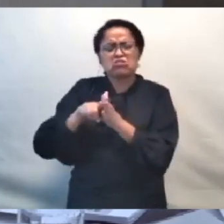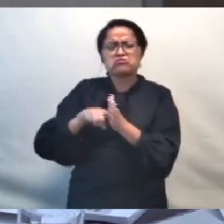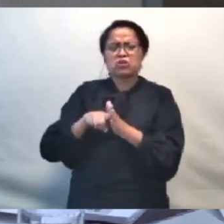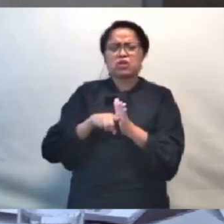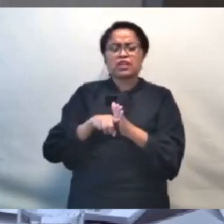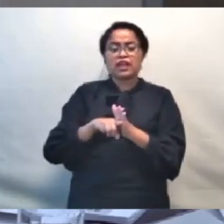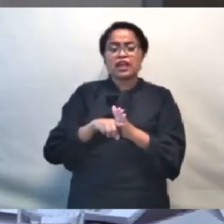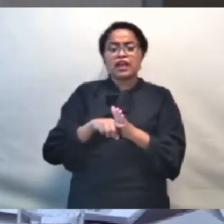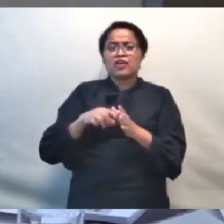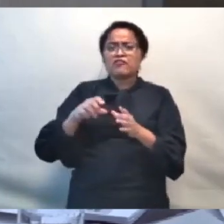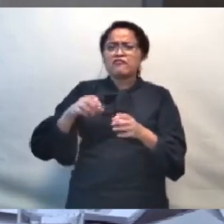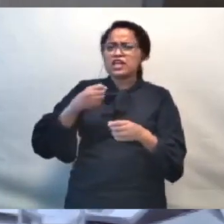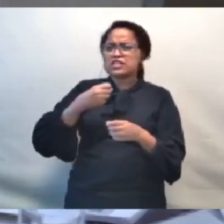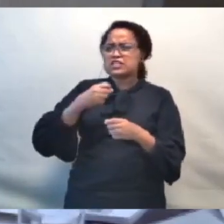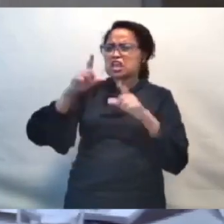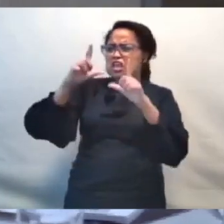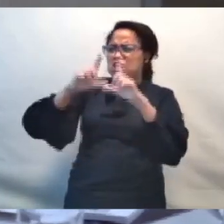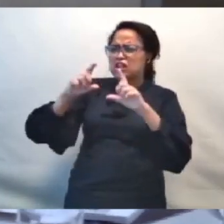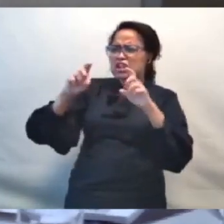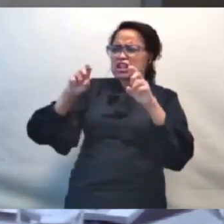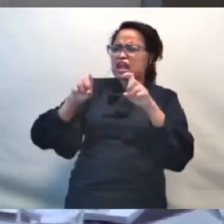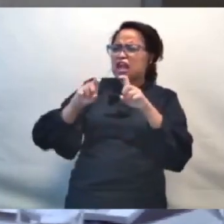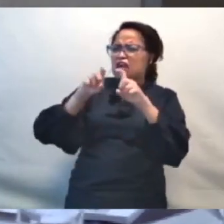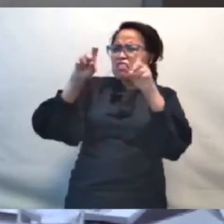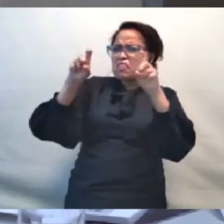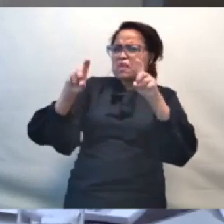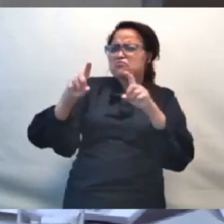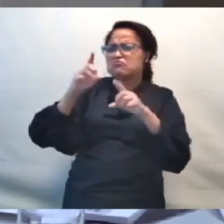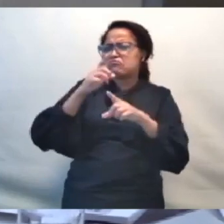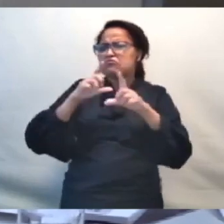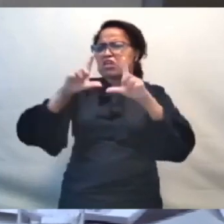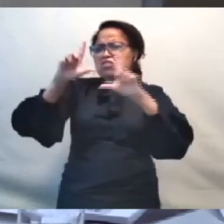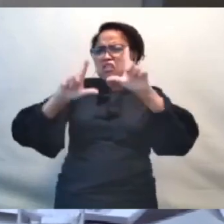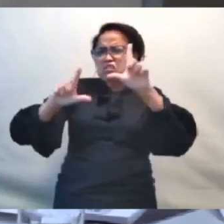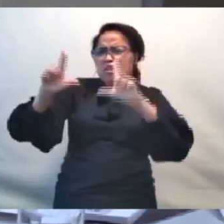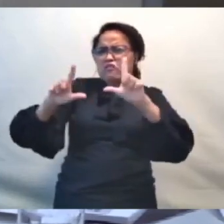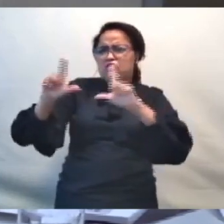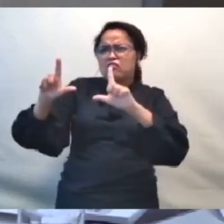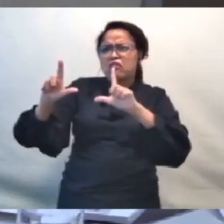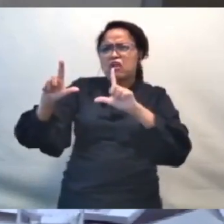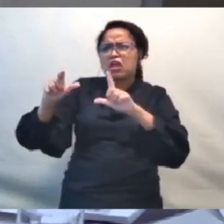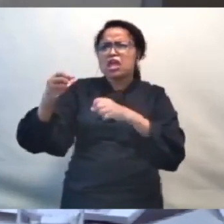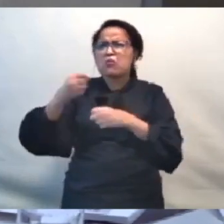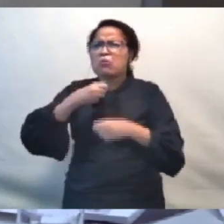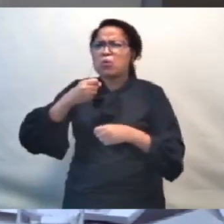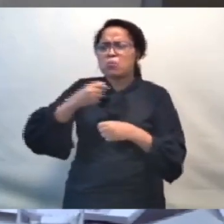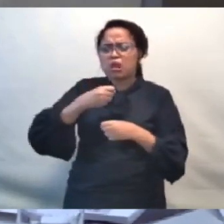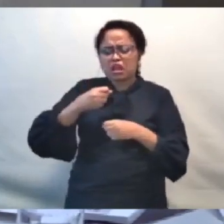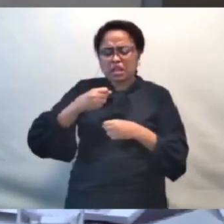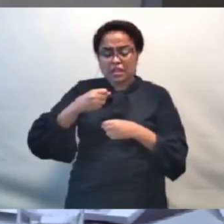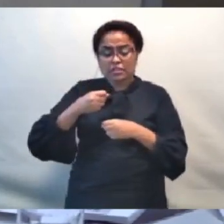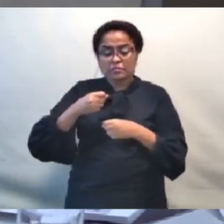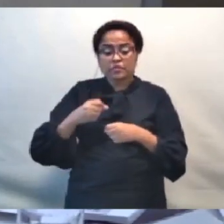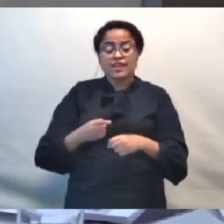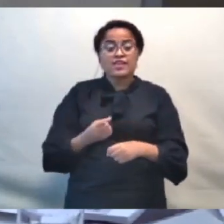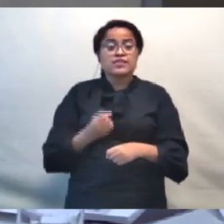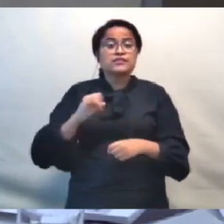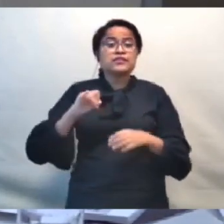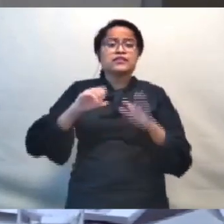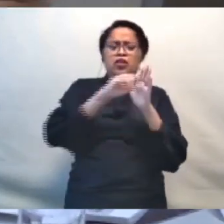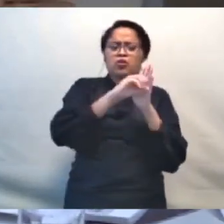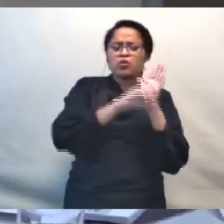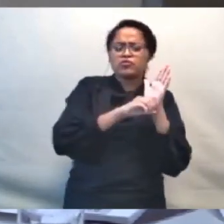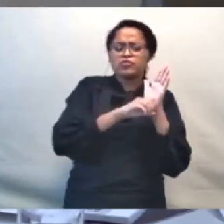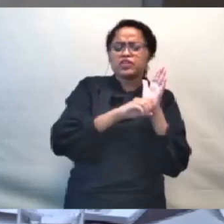audiências públicas e trazer números e falar que está tendo um trabalho em conjunto. A gente precisa de ver. Porque se a gente tem ofícios de mais de 3 meses atrás, que